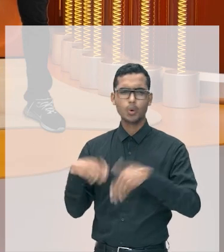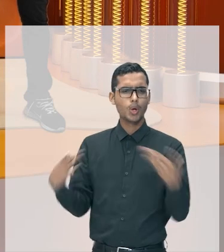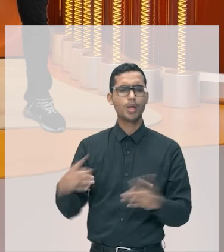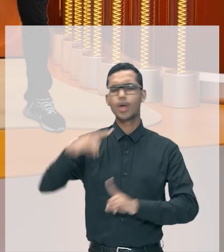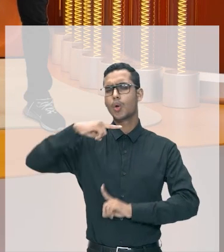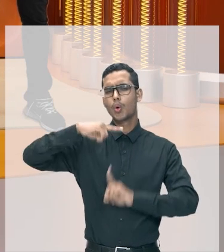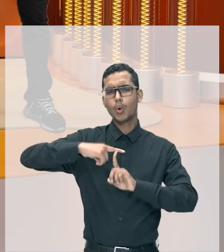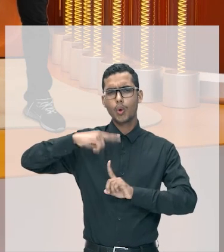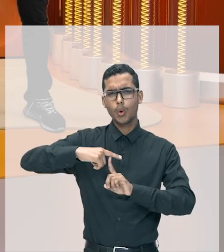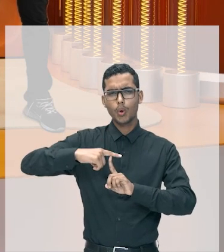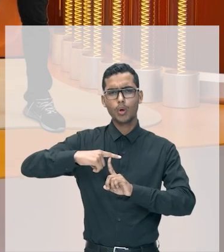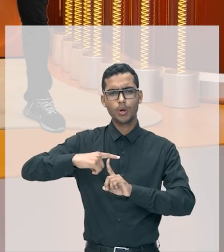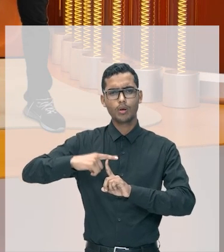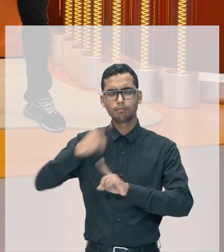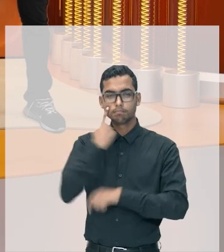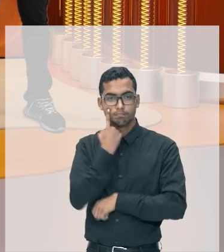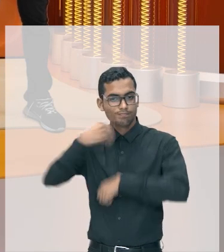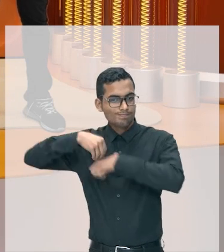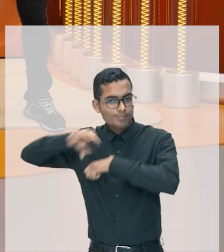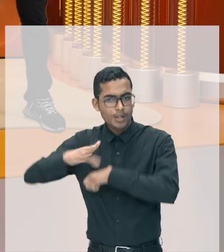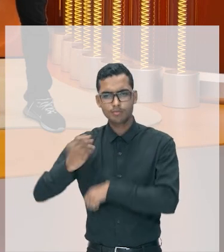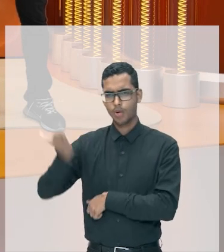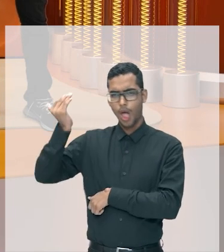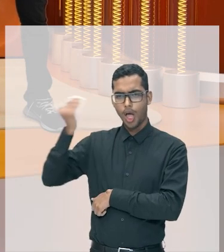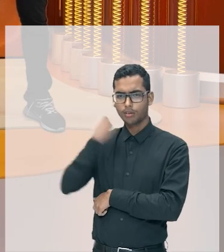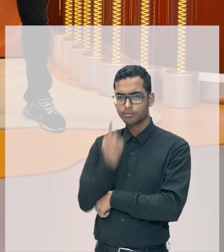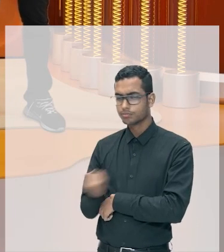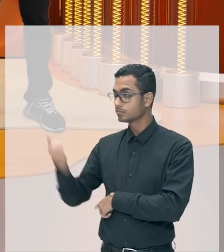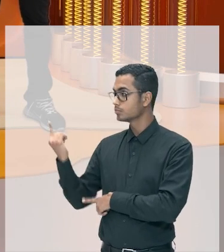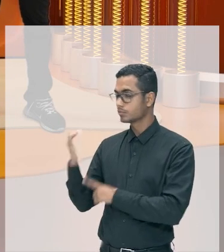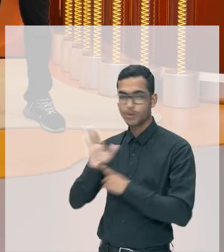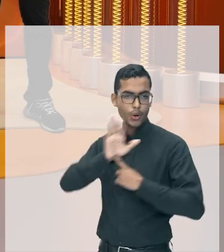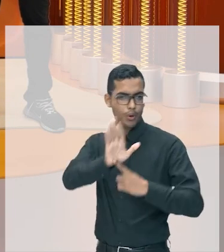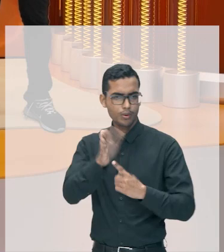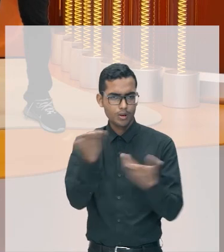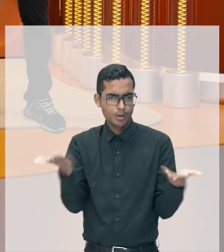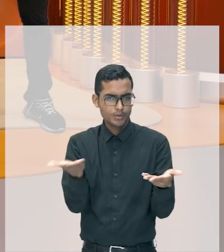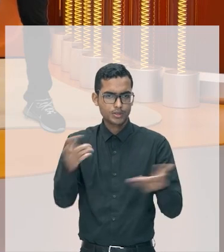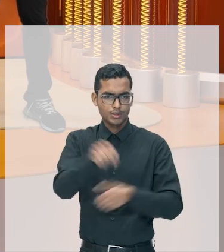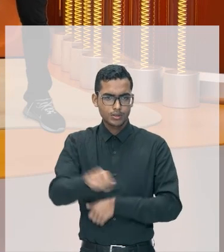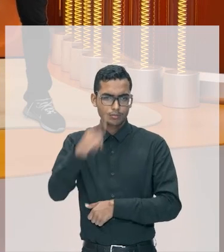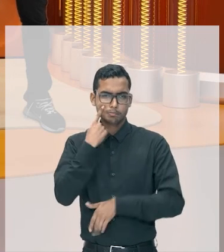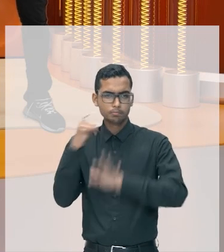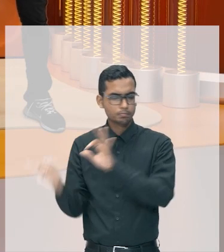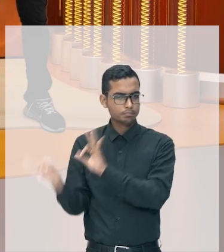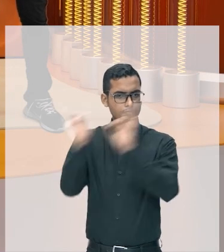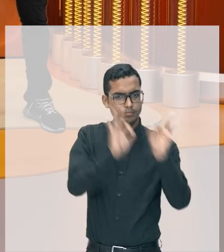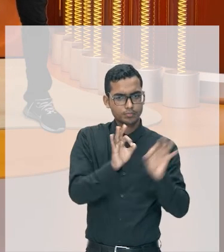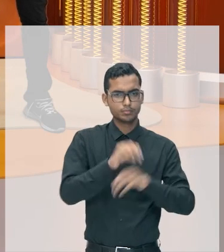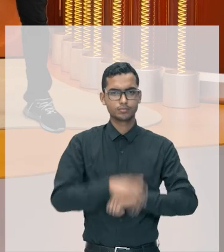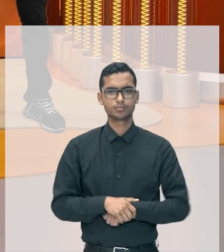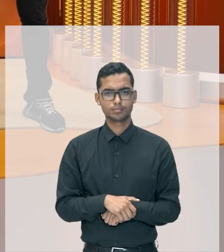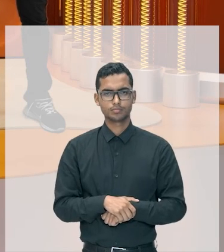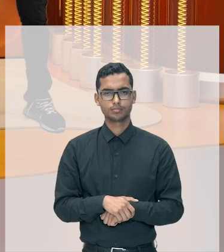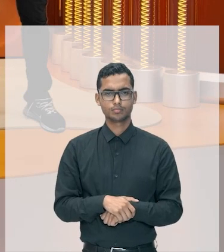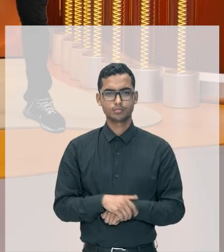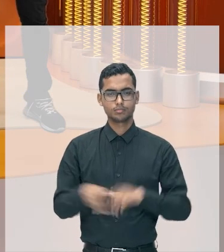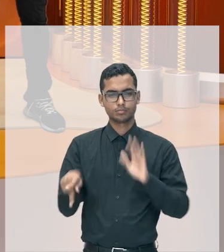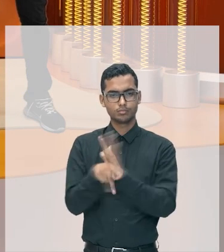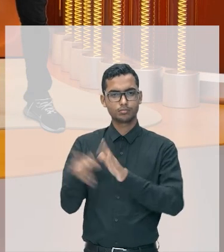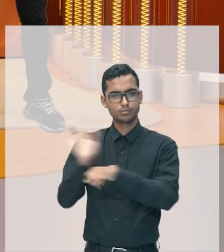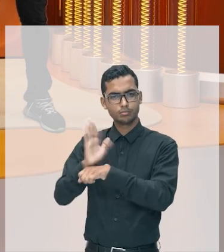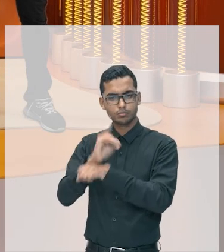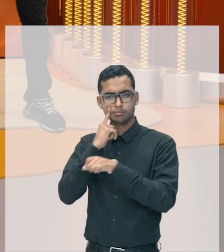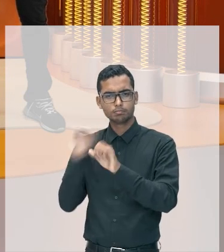tipo de pista do passado nós temos aqui. A gente tem aqui, ó, um videozinho que vai ficar